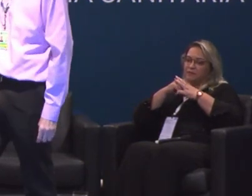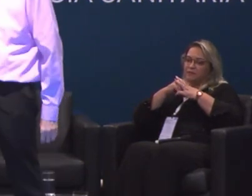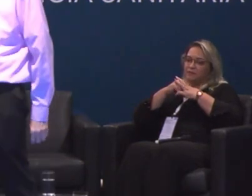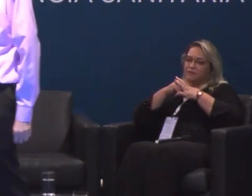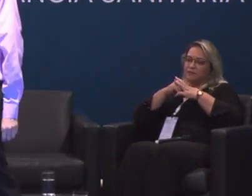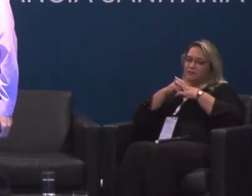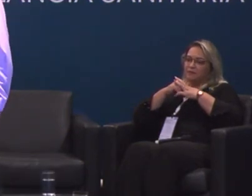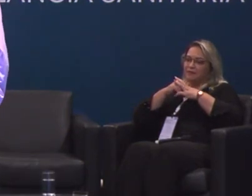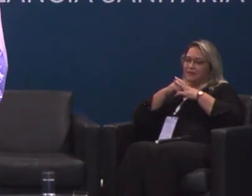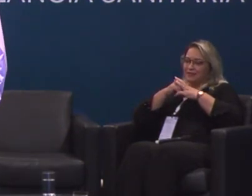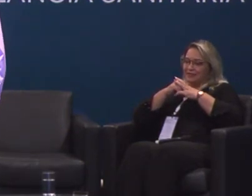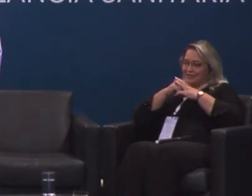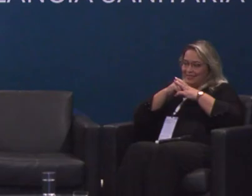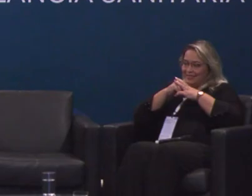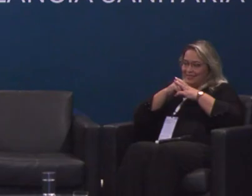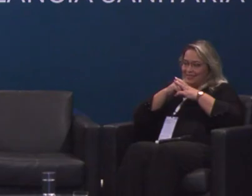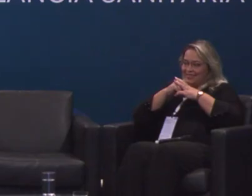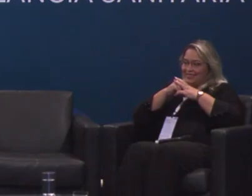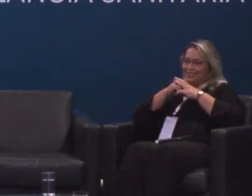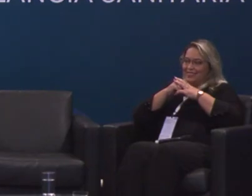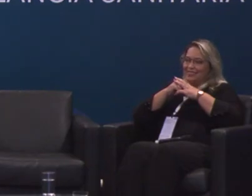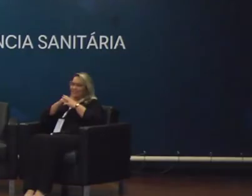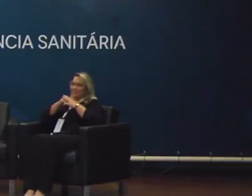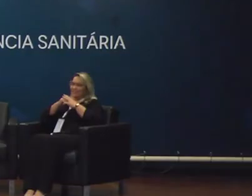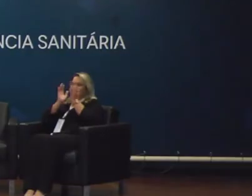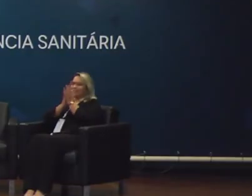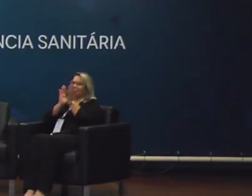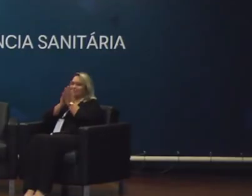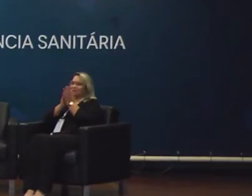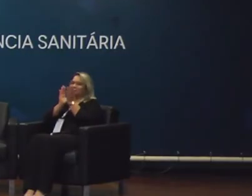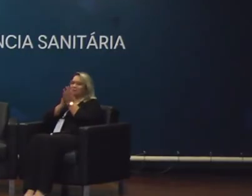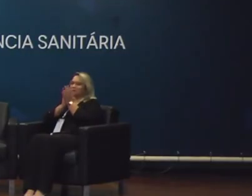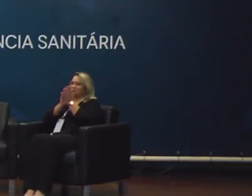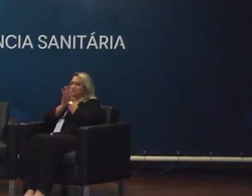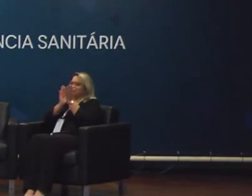Muito obrigado. Pode contar com a gente sempre.